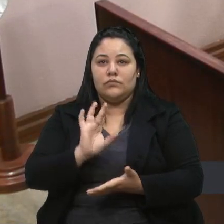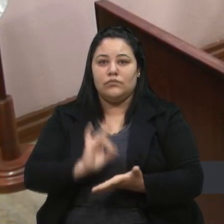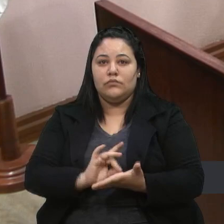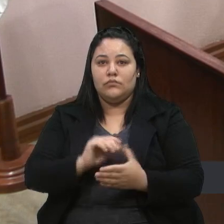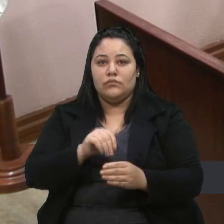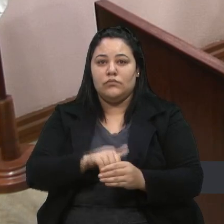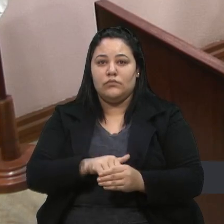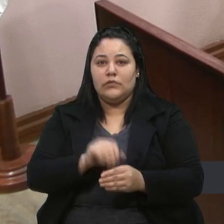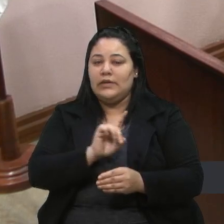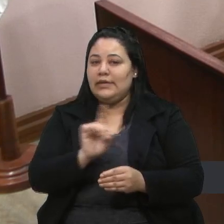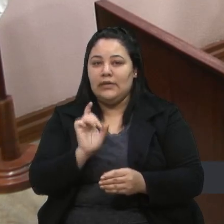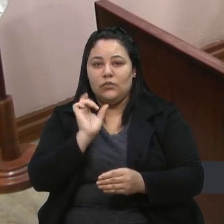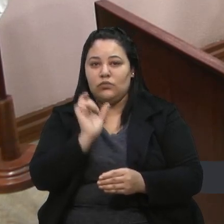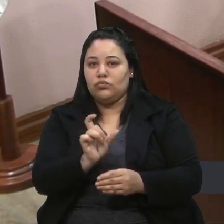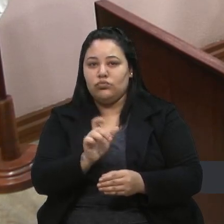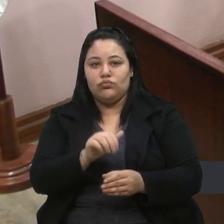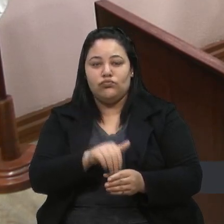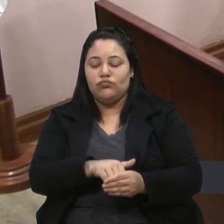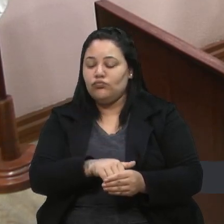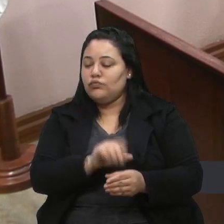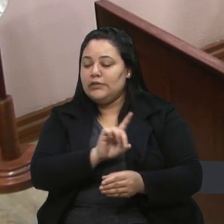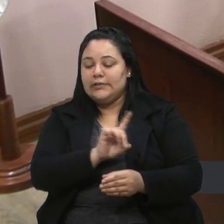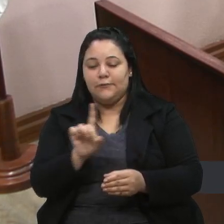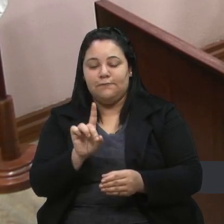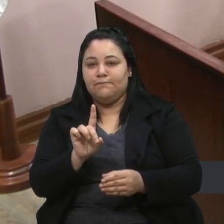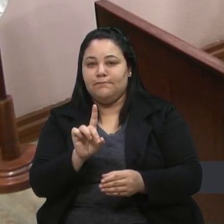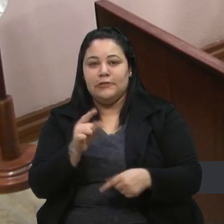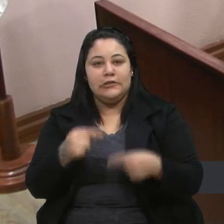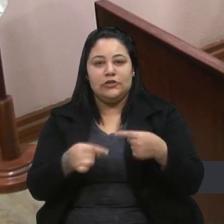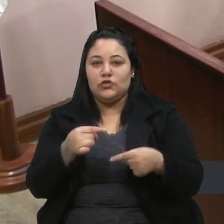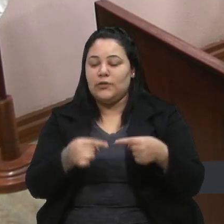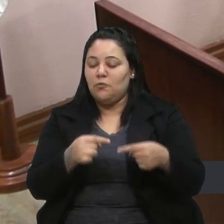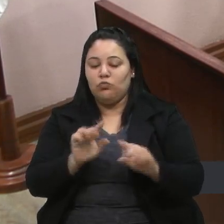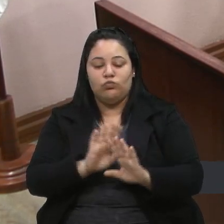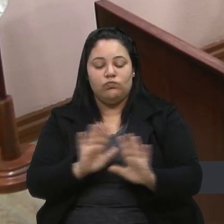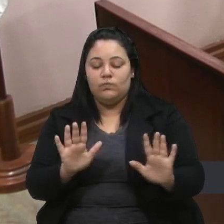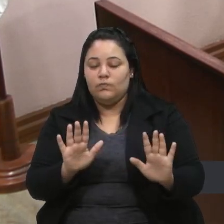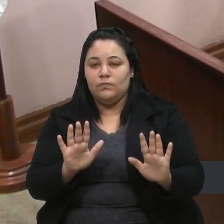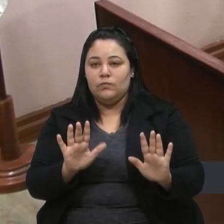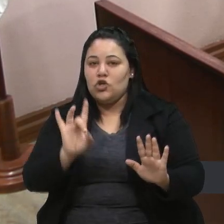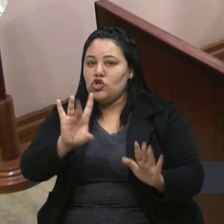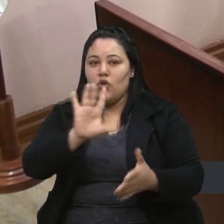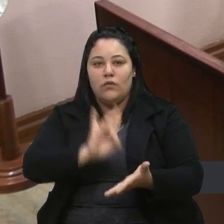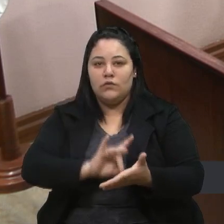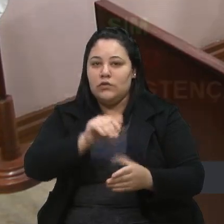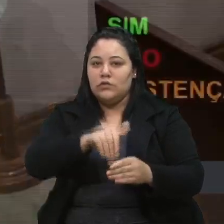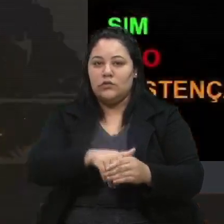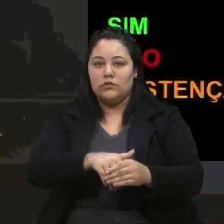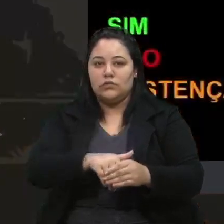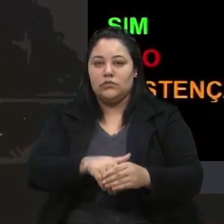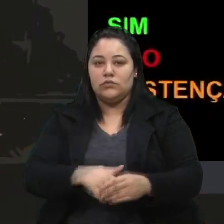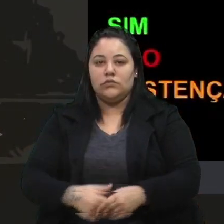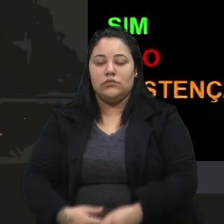Não tem declaração de voto e nem discussão. Solicito os vereadores que registrem seus votos.